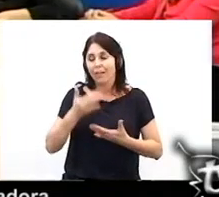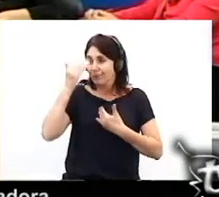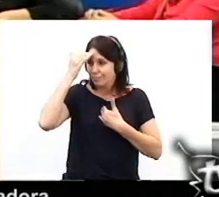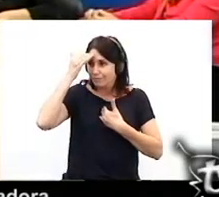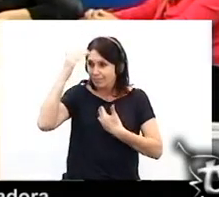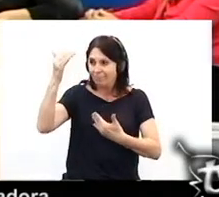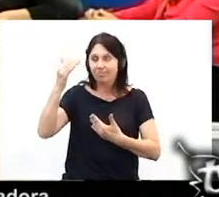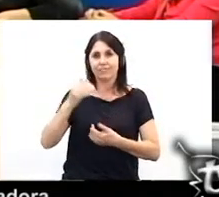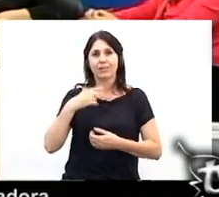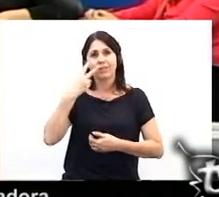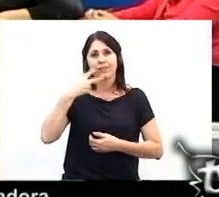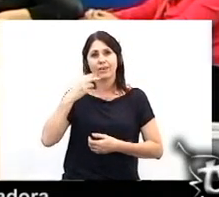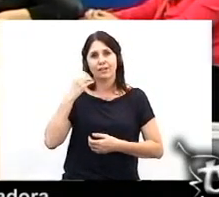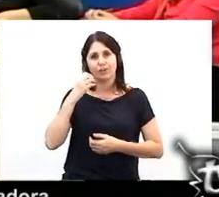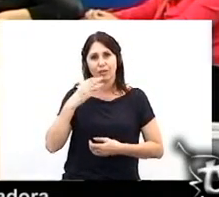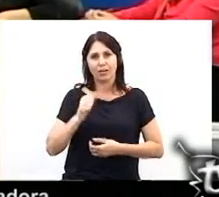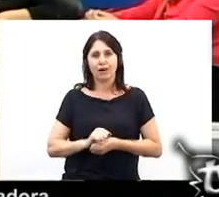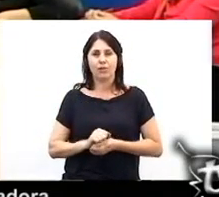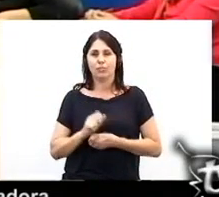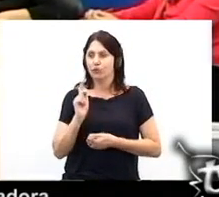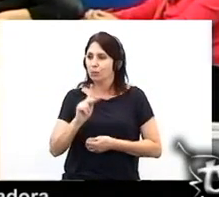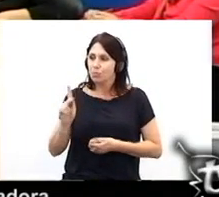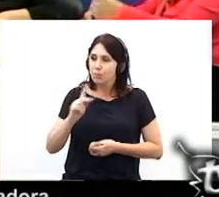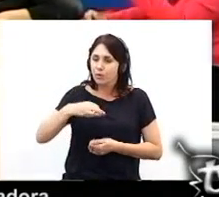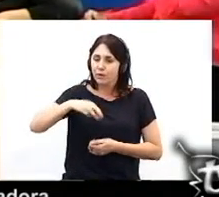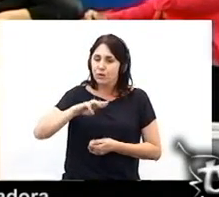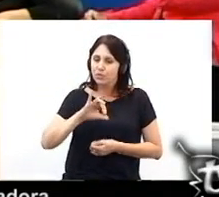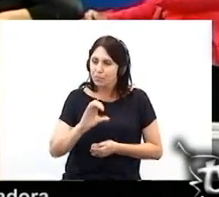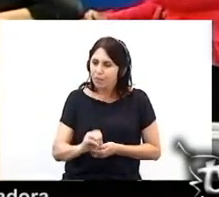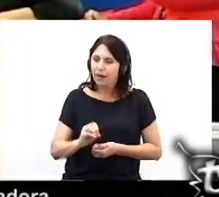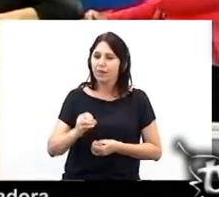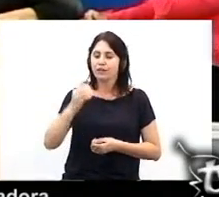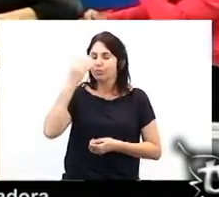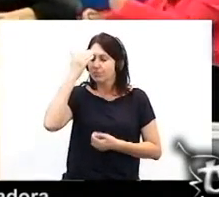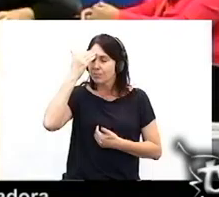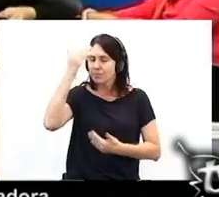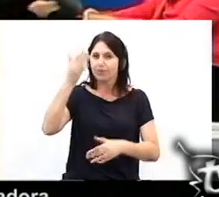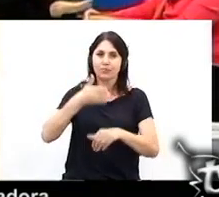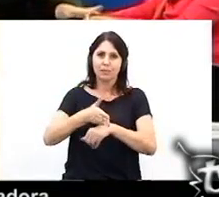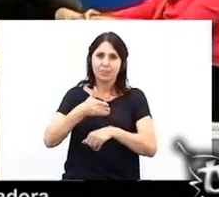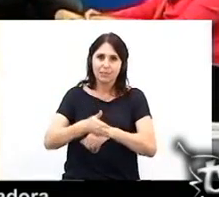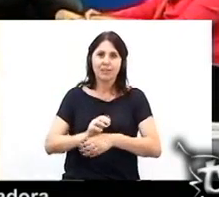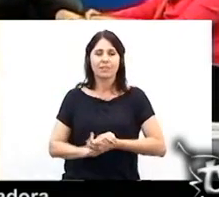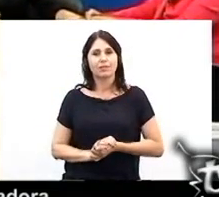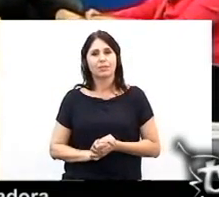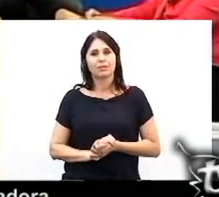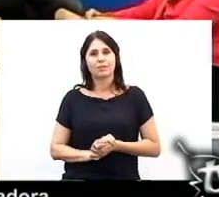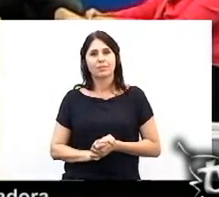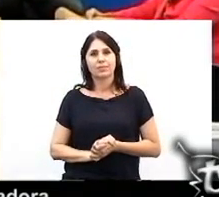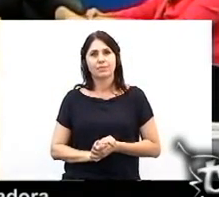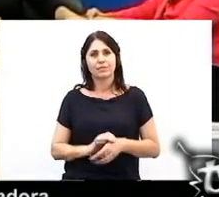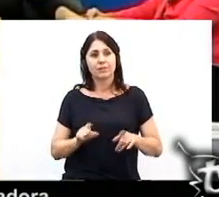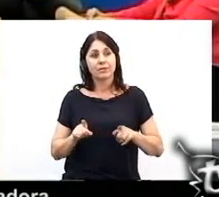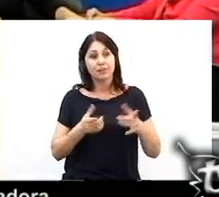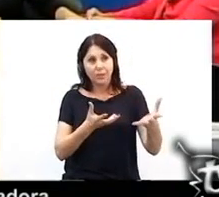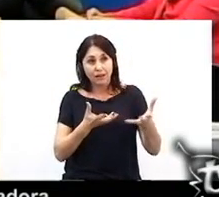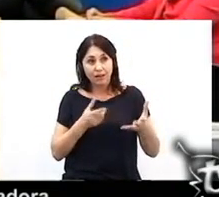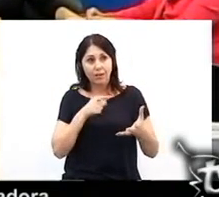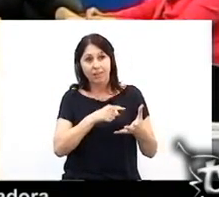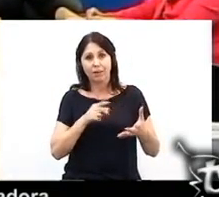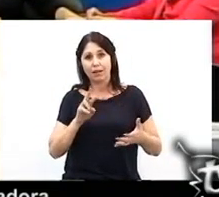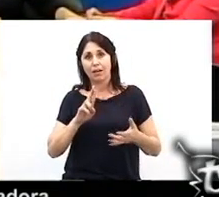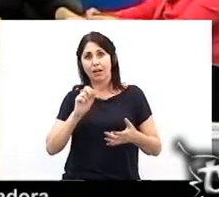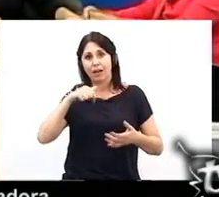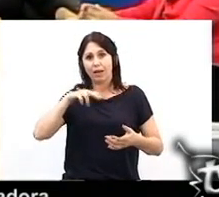dividam mais os nossos espaços entre nós e eles. Certo. Nós poderíamos ficar aqui o resto eu ia do adorar. tempo aqui conversando, mas nosso tempo